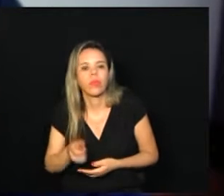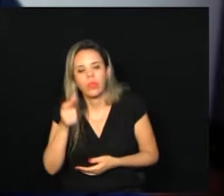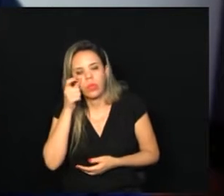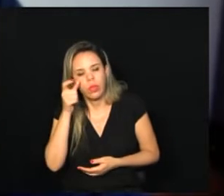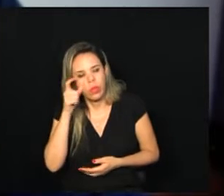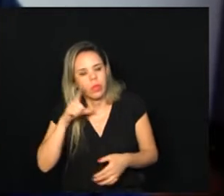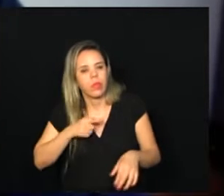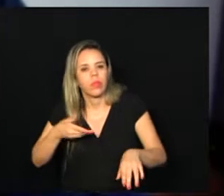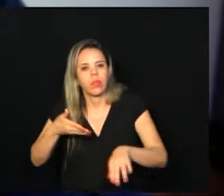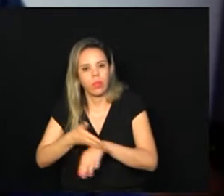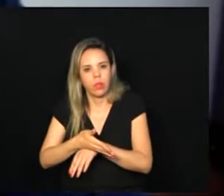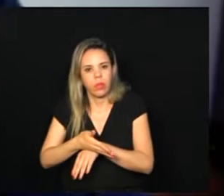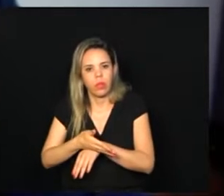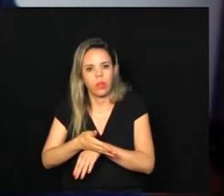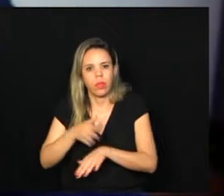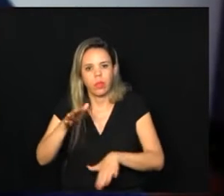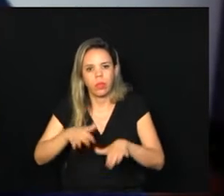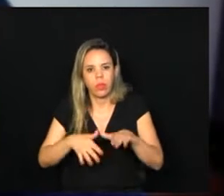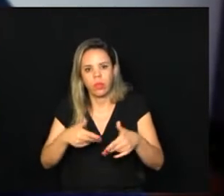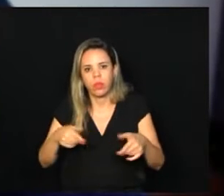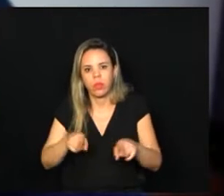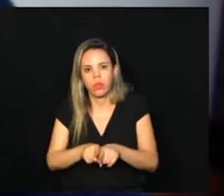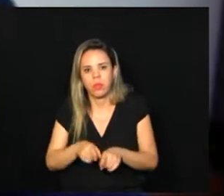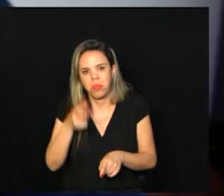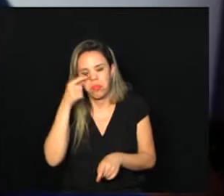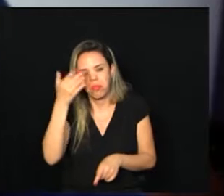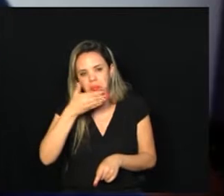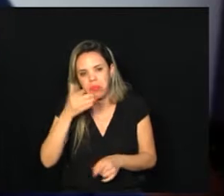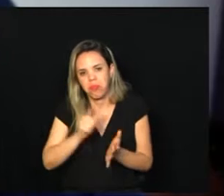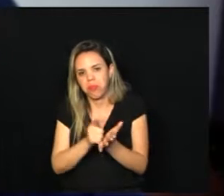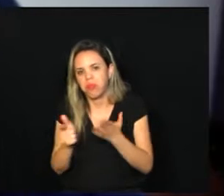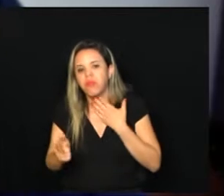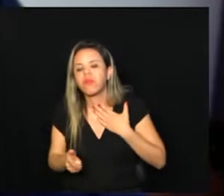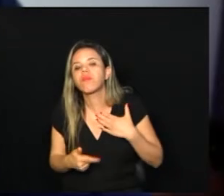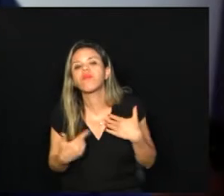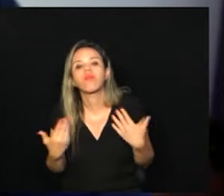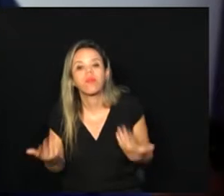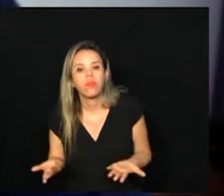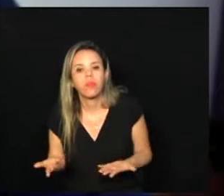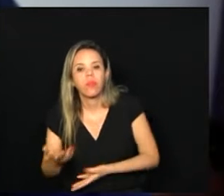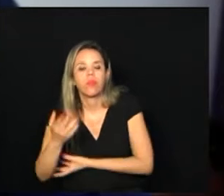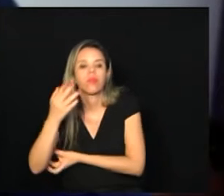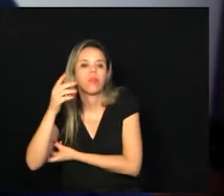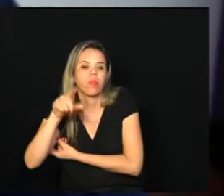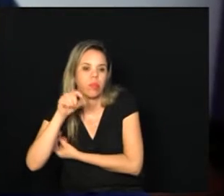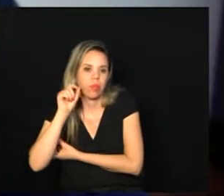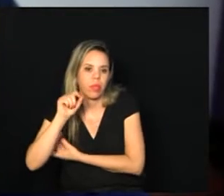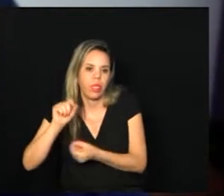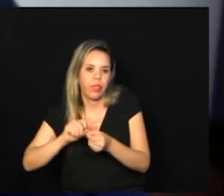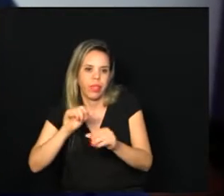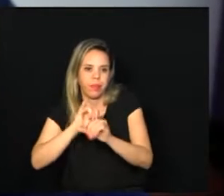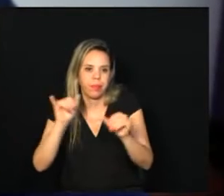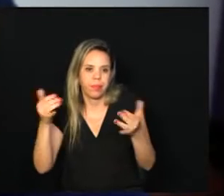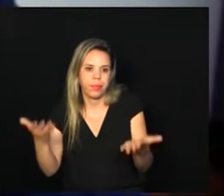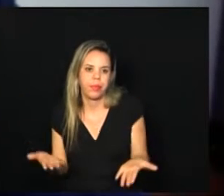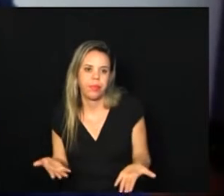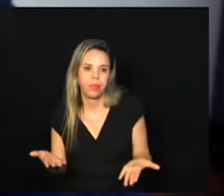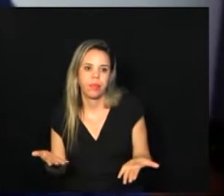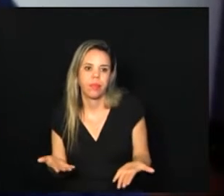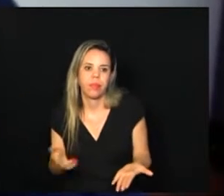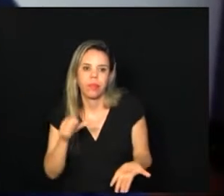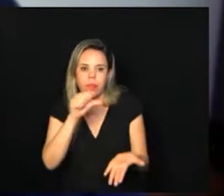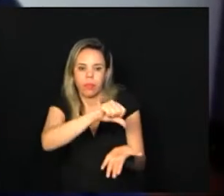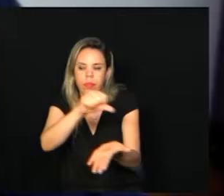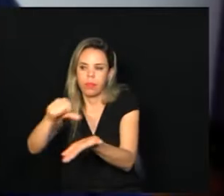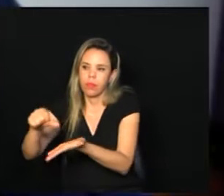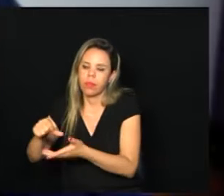tem acesso às vezes também não assiste jornal. Então, a gente optou por fazer essas campanhas mais in loco,